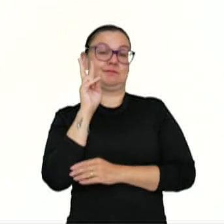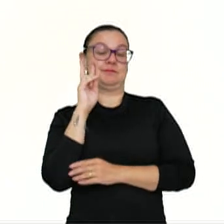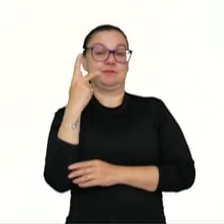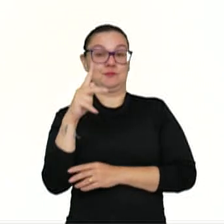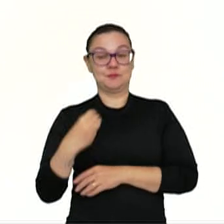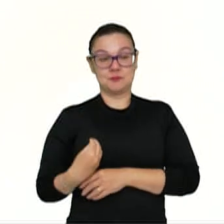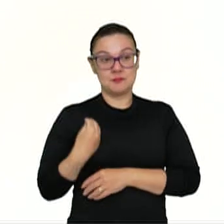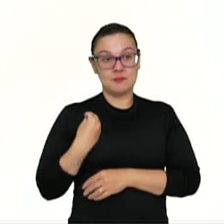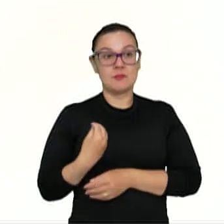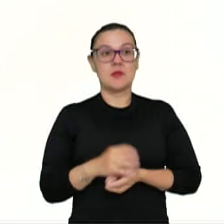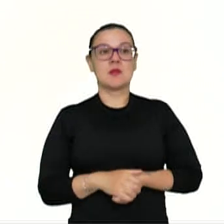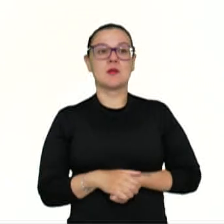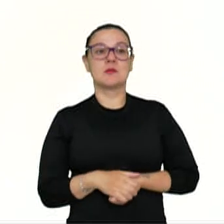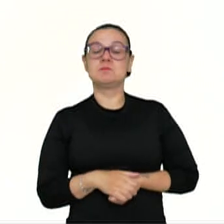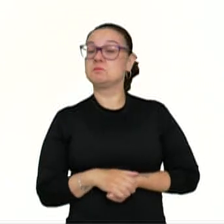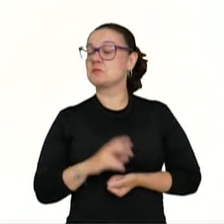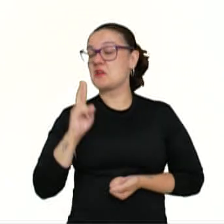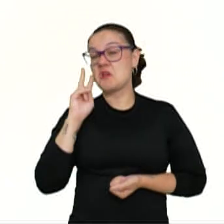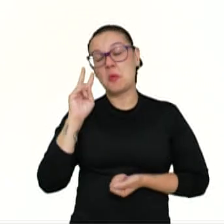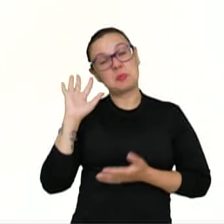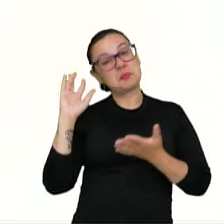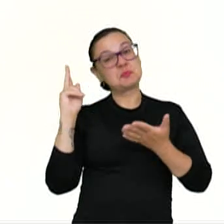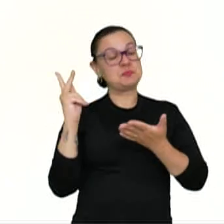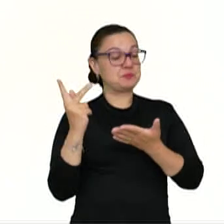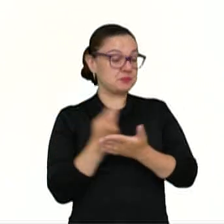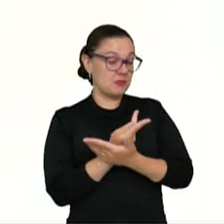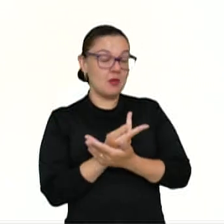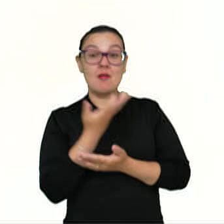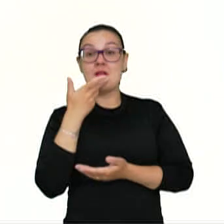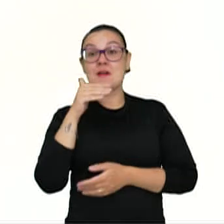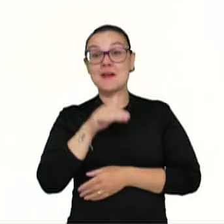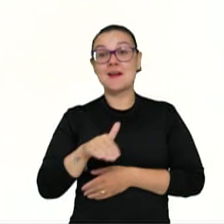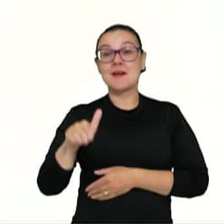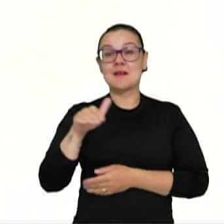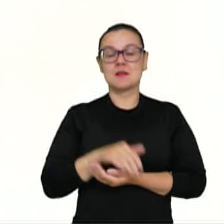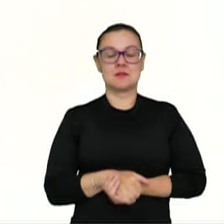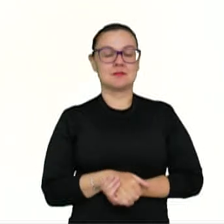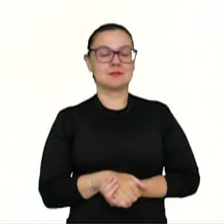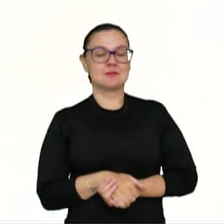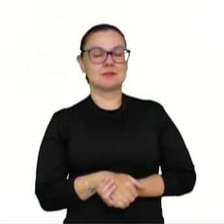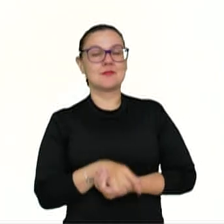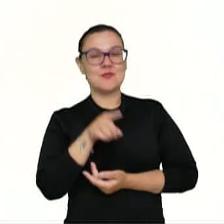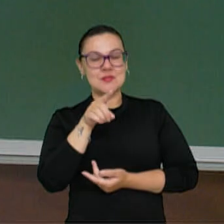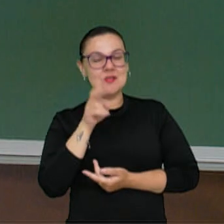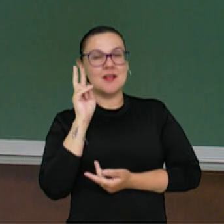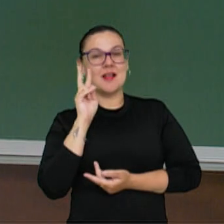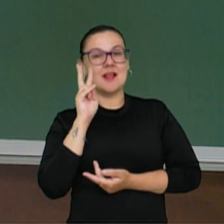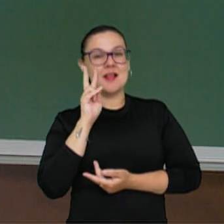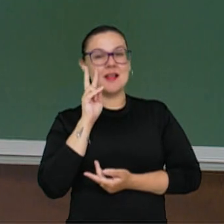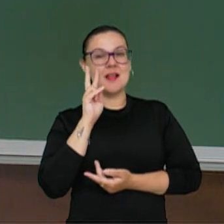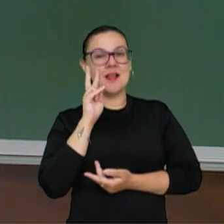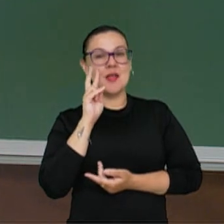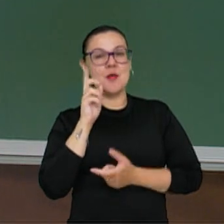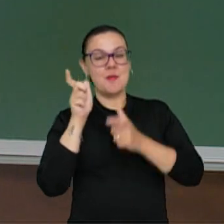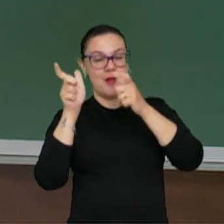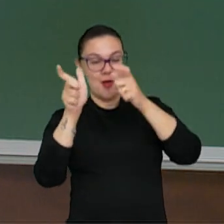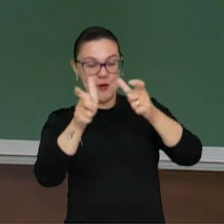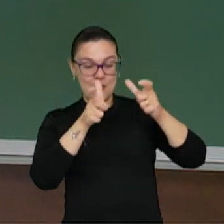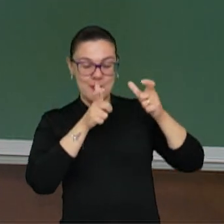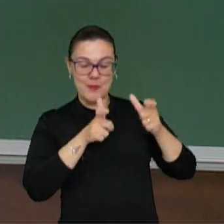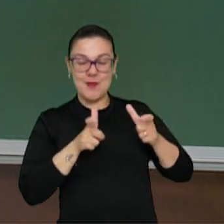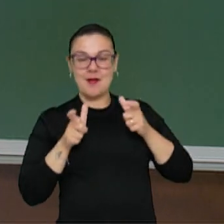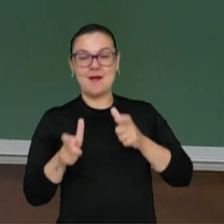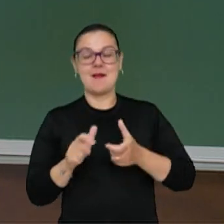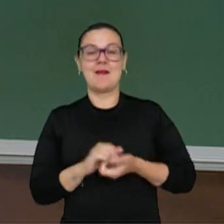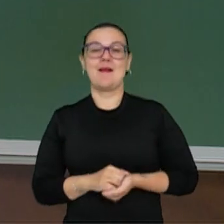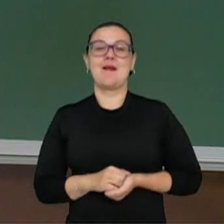memórias. Lembre de algum episódio que te marcou a infância. Você lembra que eu mostrei para você alguns lugares ali de